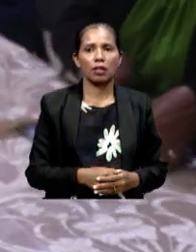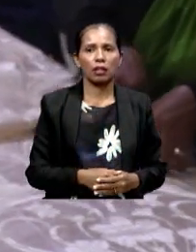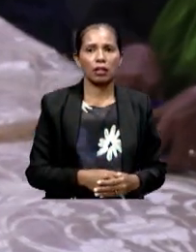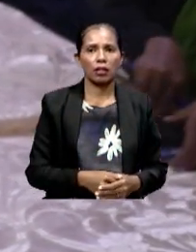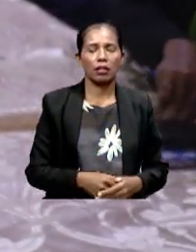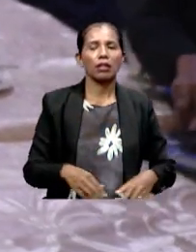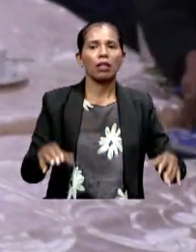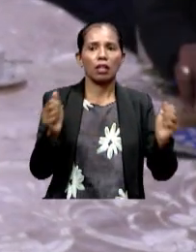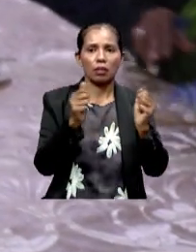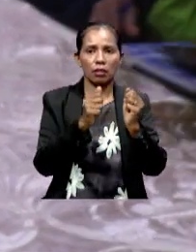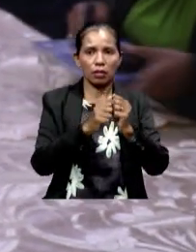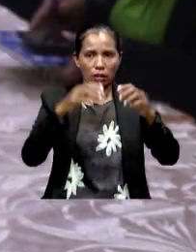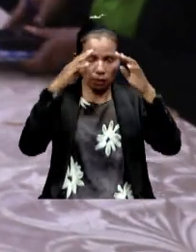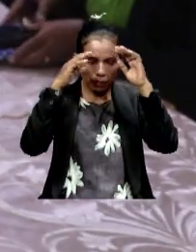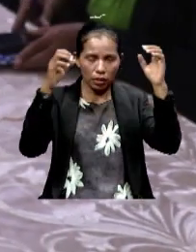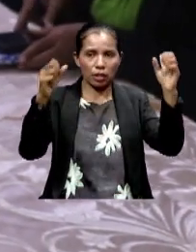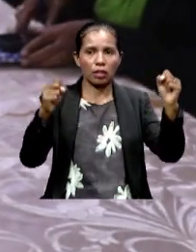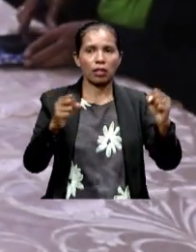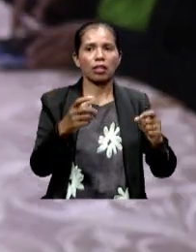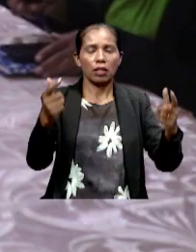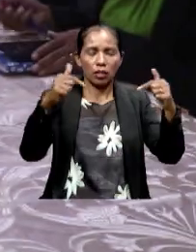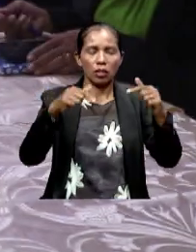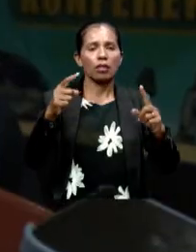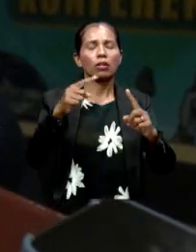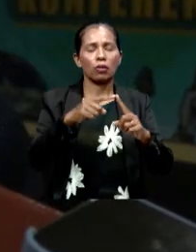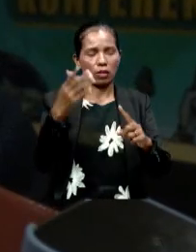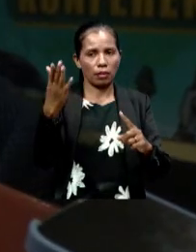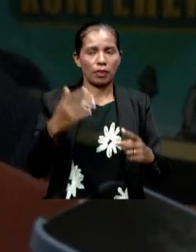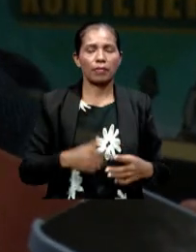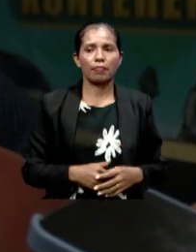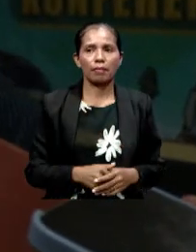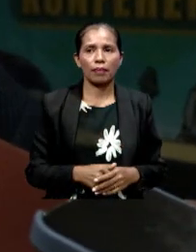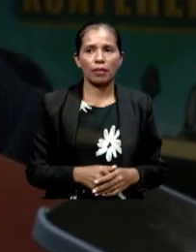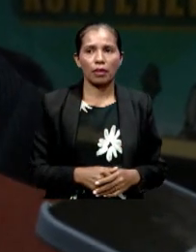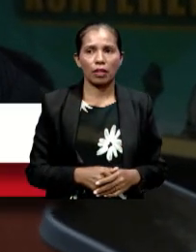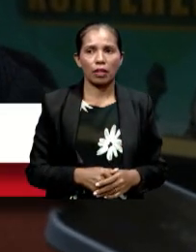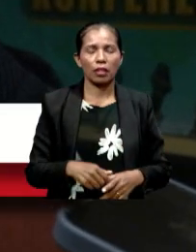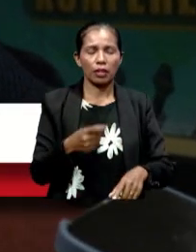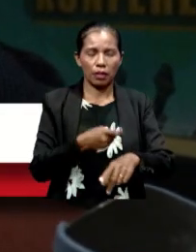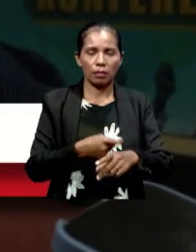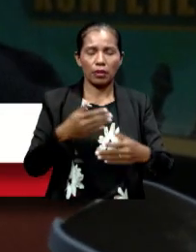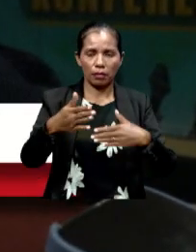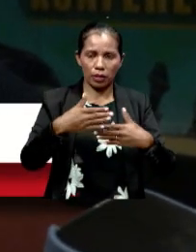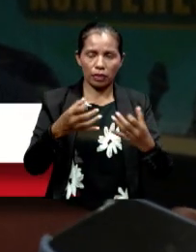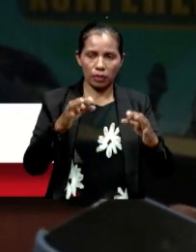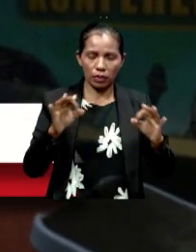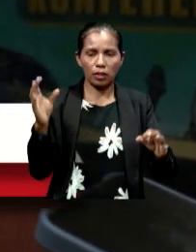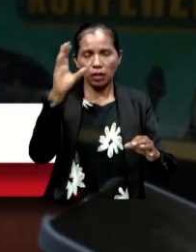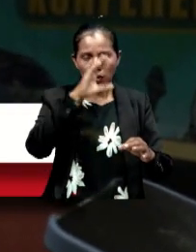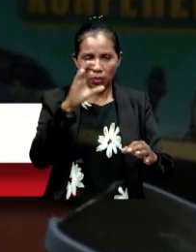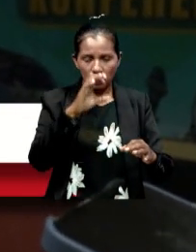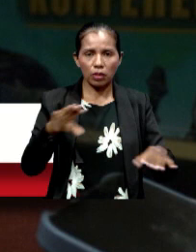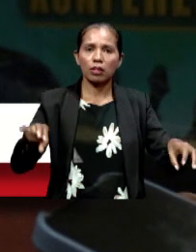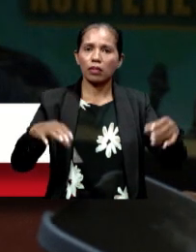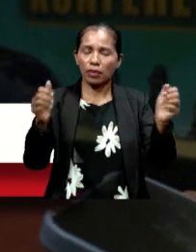sua excelência presidente da República Sitowa Enba, nebe é tempo curto e claro, se não buca mo sato